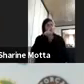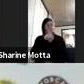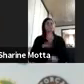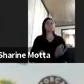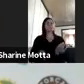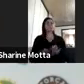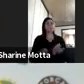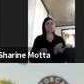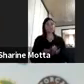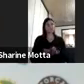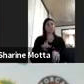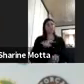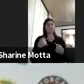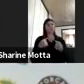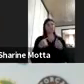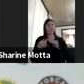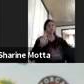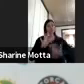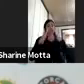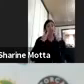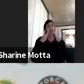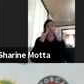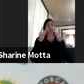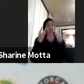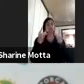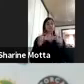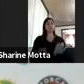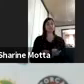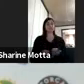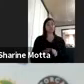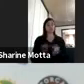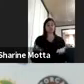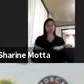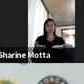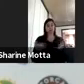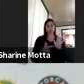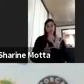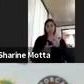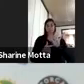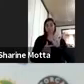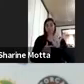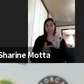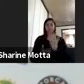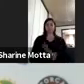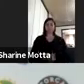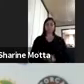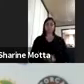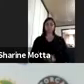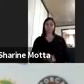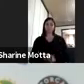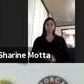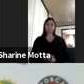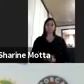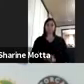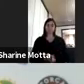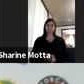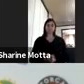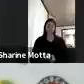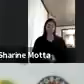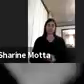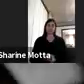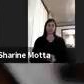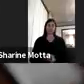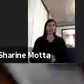realmente afeta a todos nós e nossos familiares. Vamos acompanhar todos juntos? Então, vamos lá. É com você,